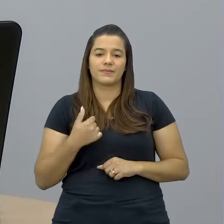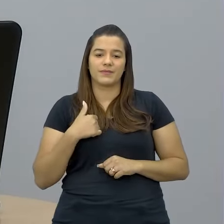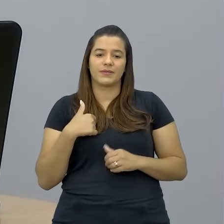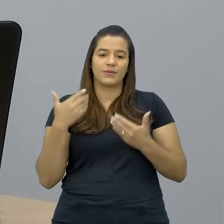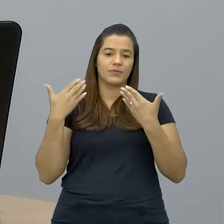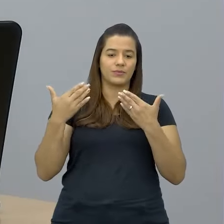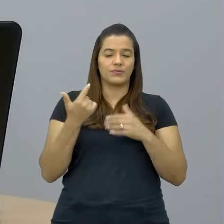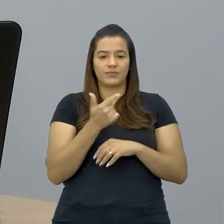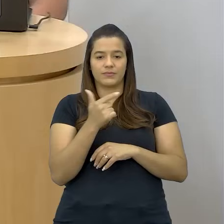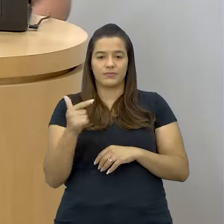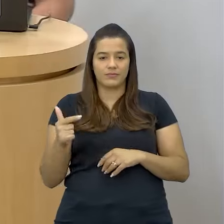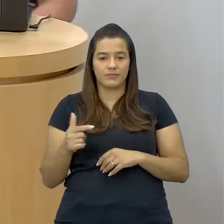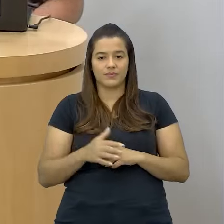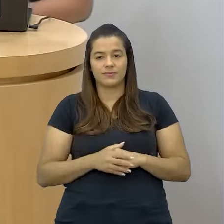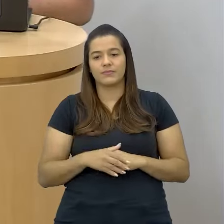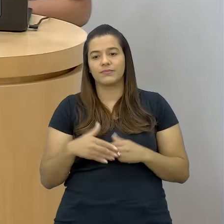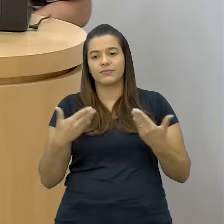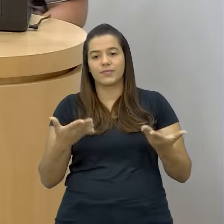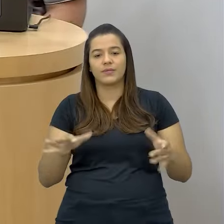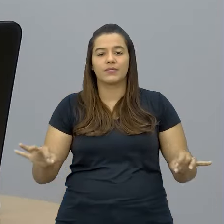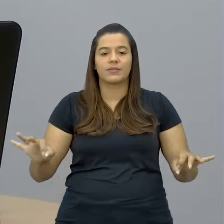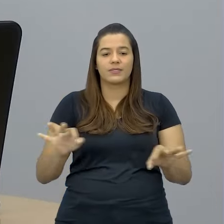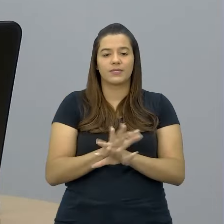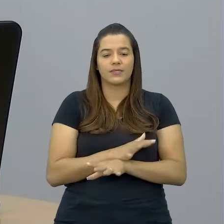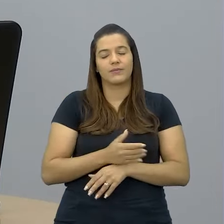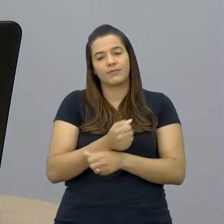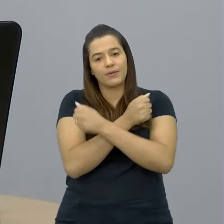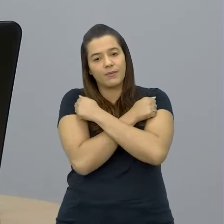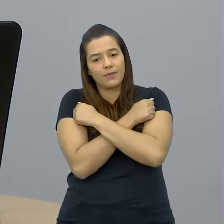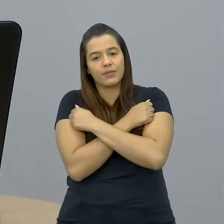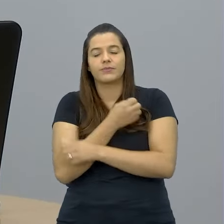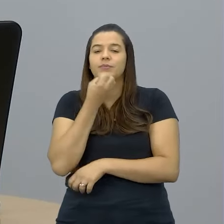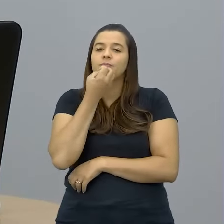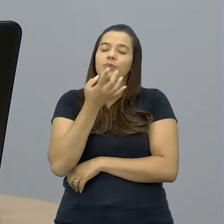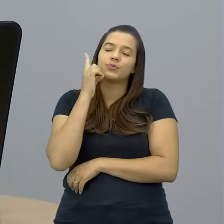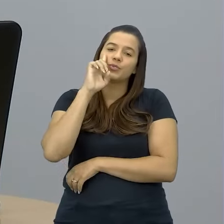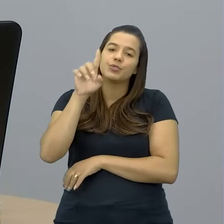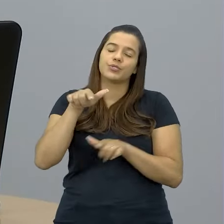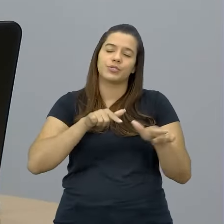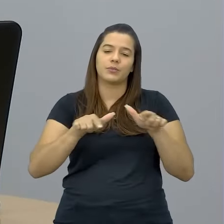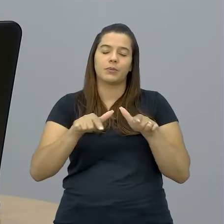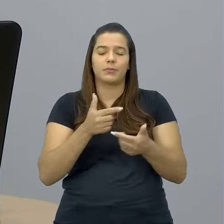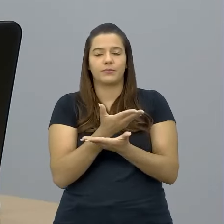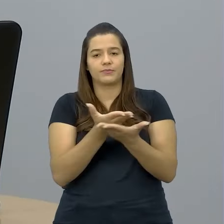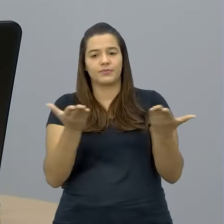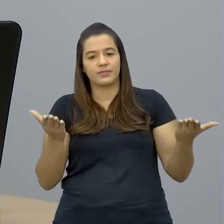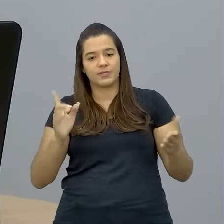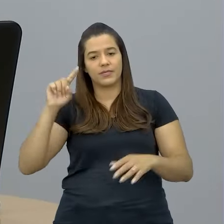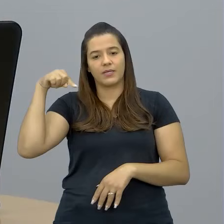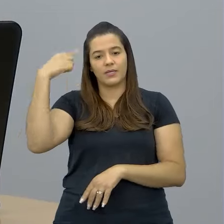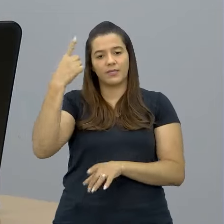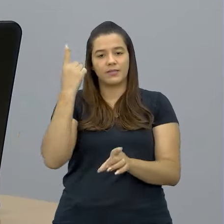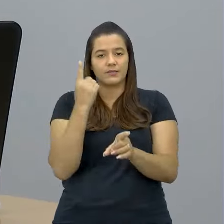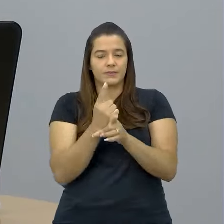dúvida. Pessoal, então era isso. Um grande abraço, um ótimo dia de trabalho para vocês e até